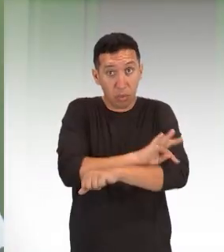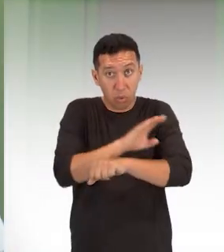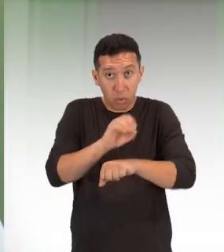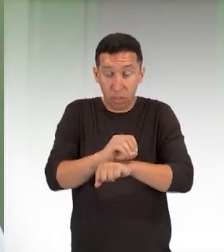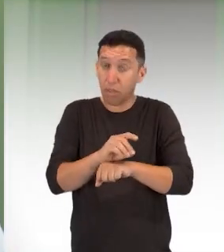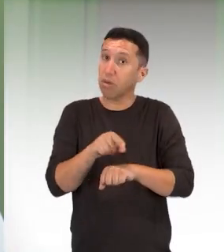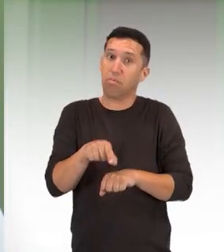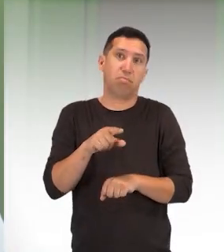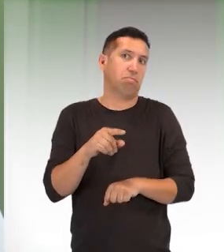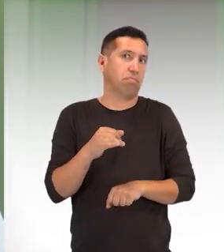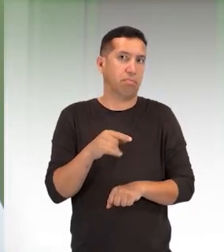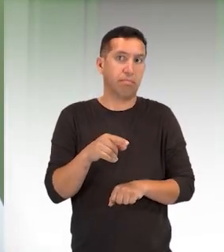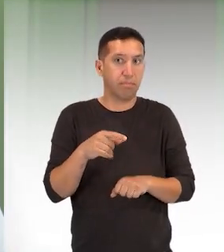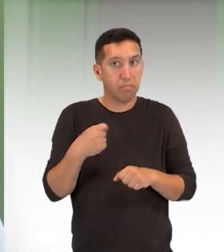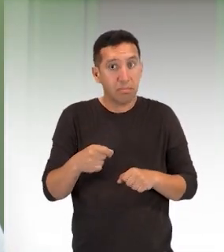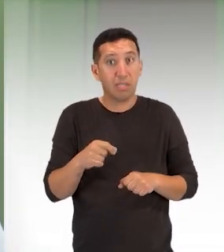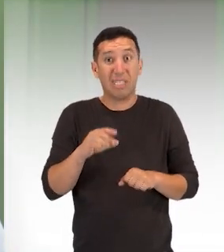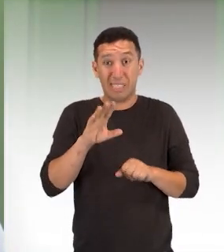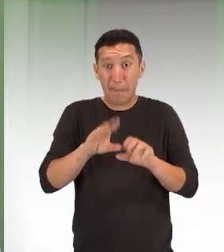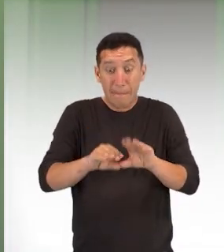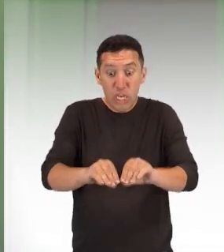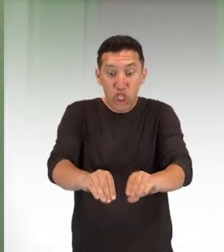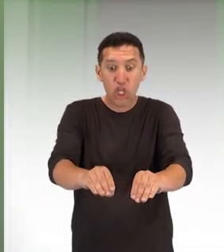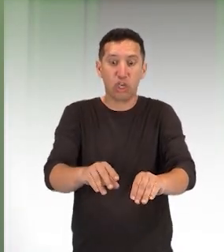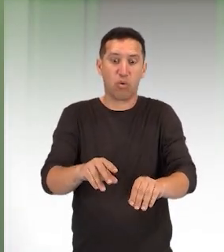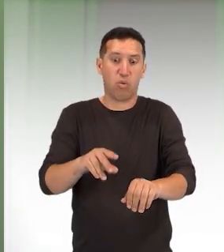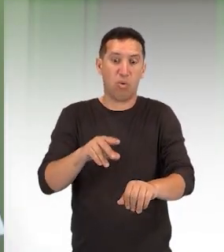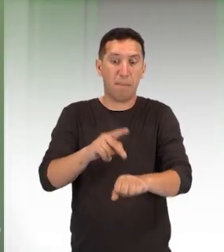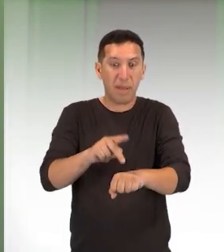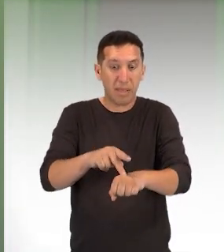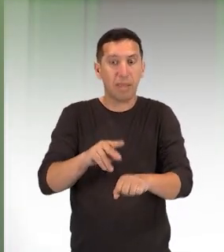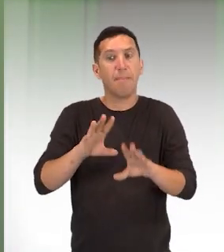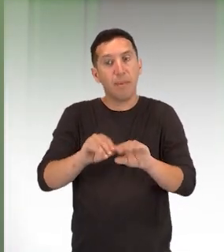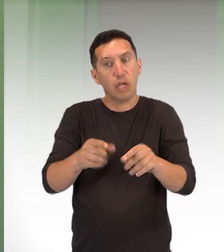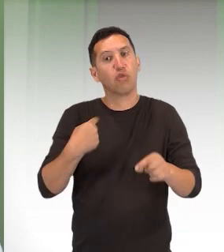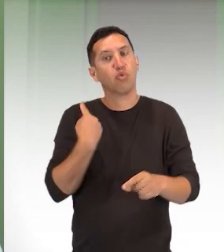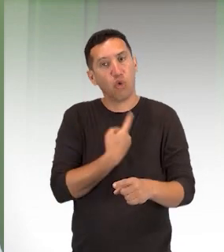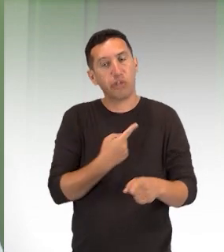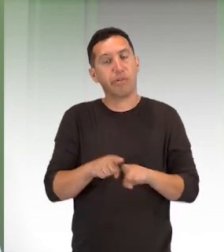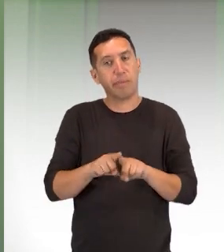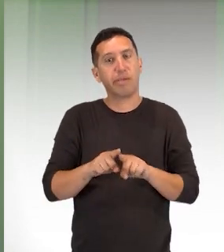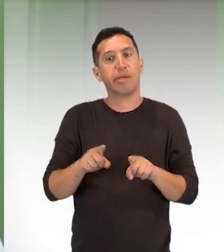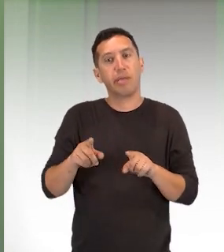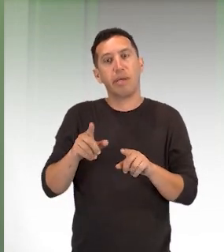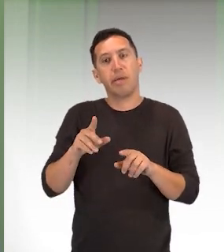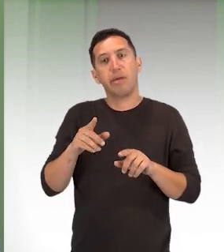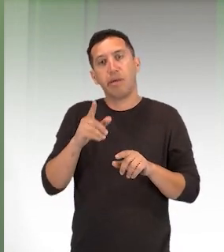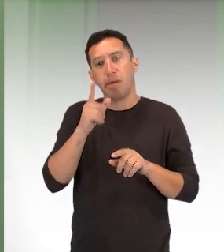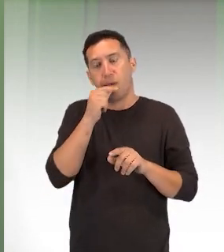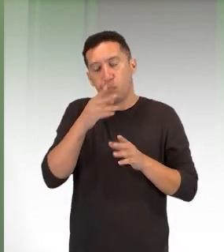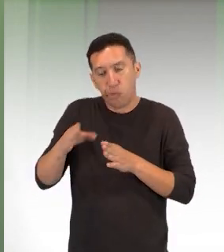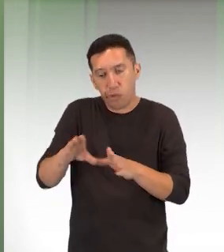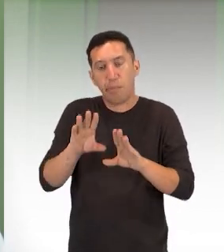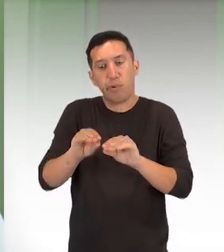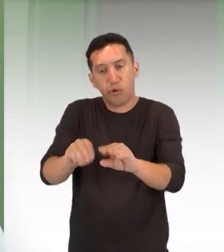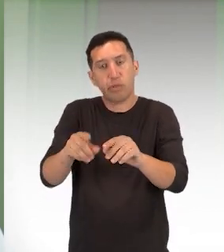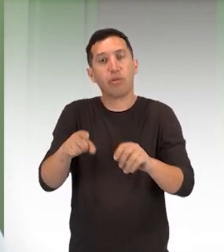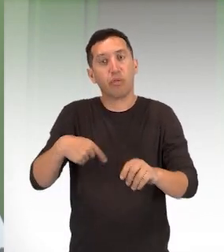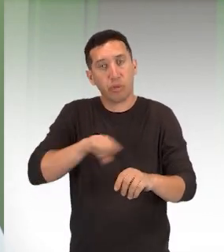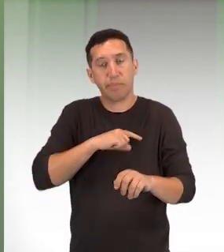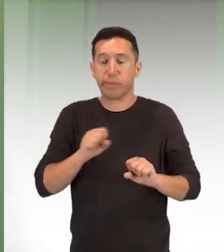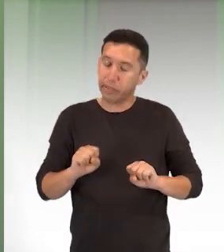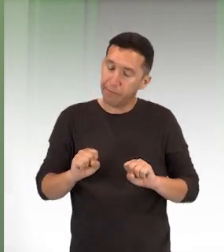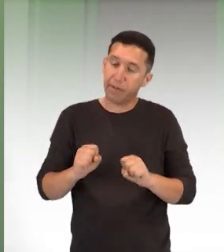que qualquer prefeitura. Então, mexendo nos pedrais, vão mexer com a gente. Mexendo com o rio, vai mexer com a gente também.